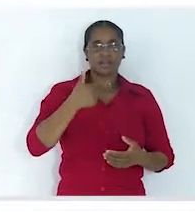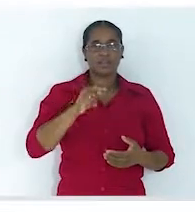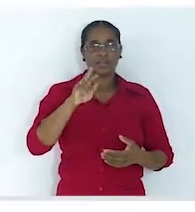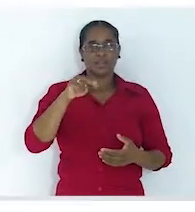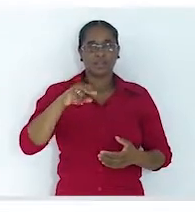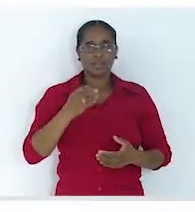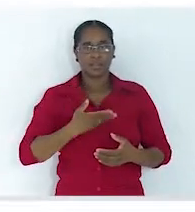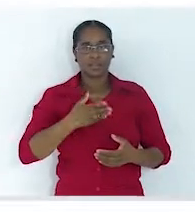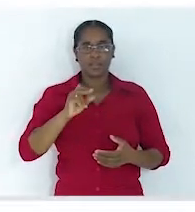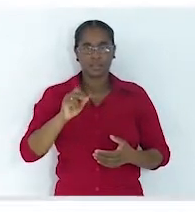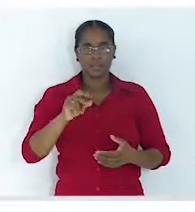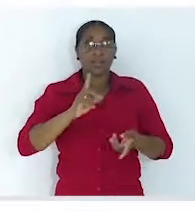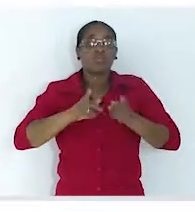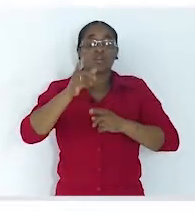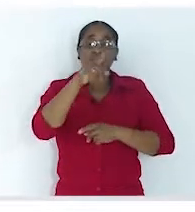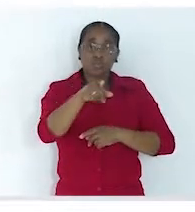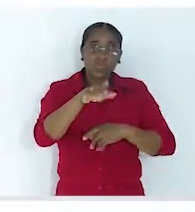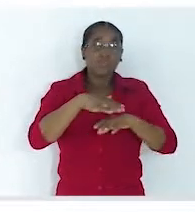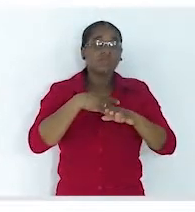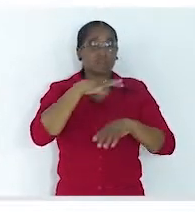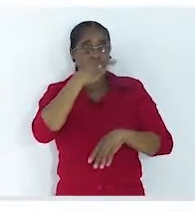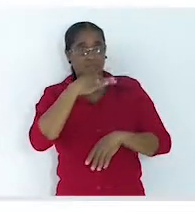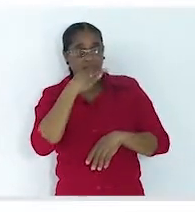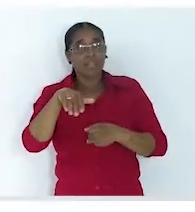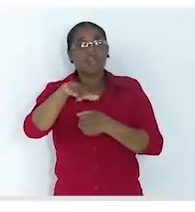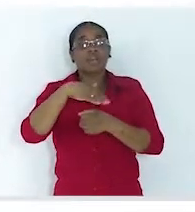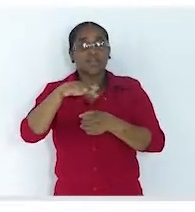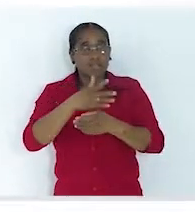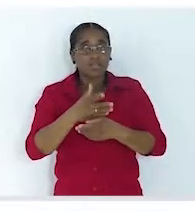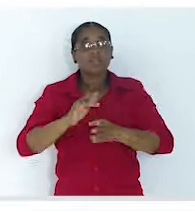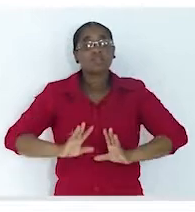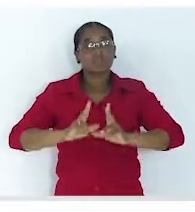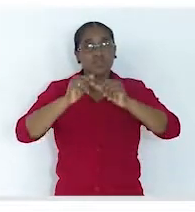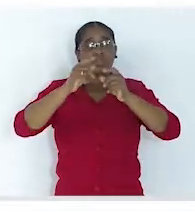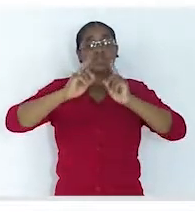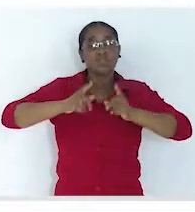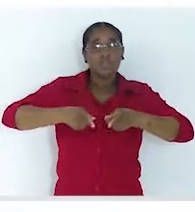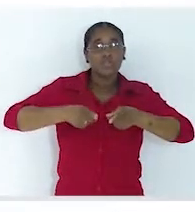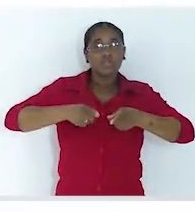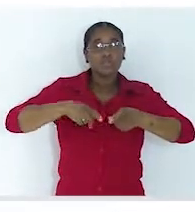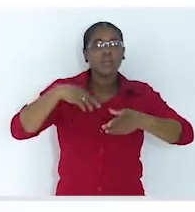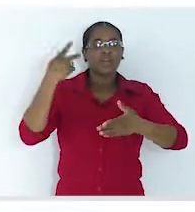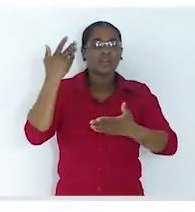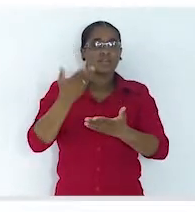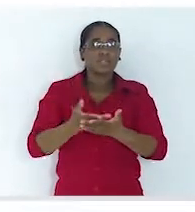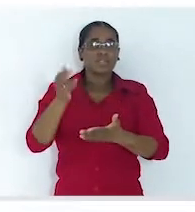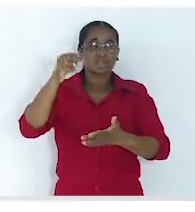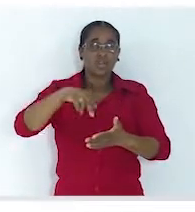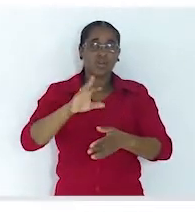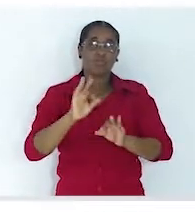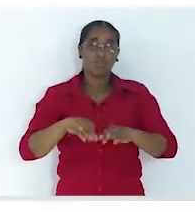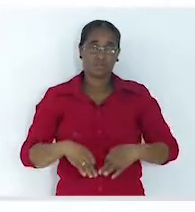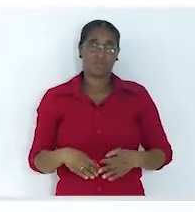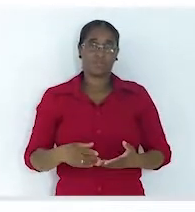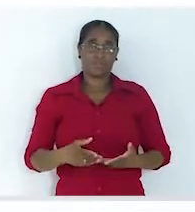é que a ação está desenrolada ou desenvolvida do início ao fim. Entendido? Ok.